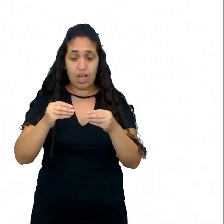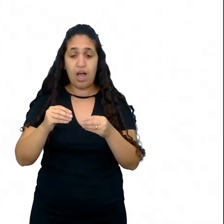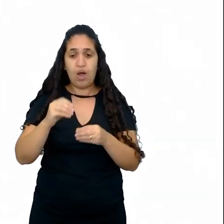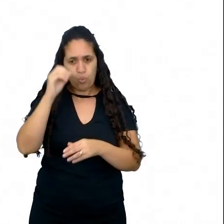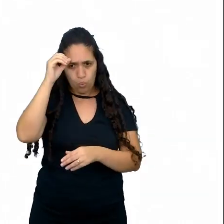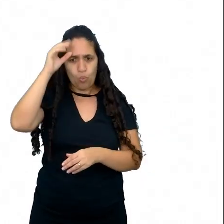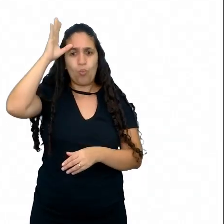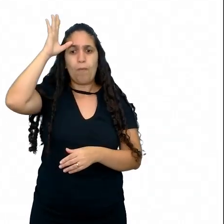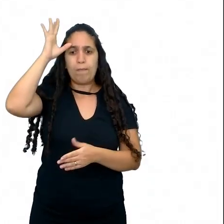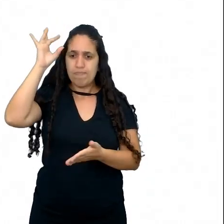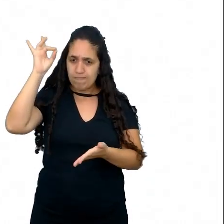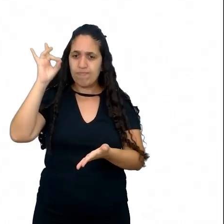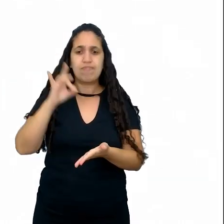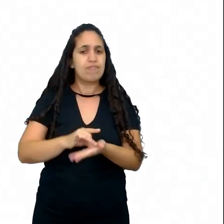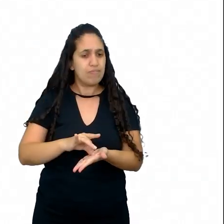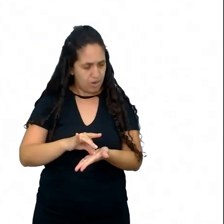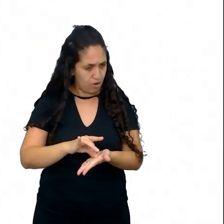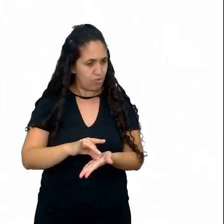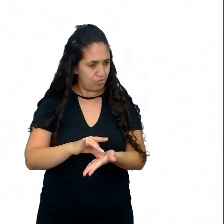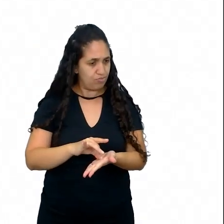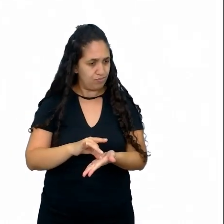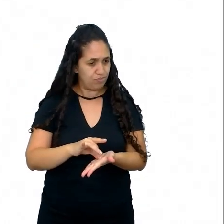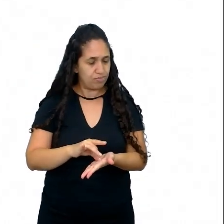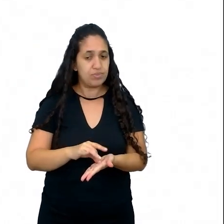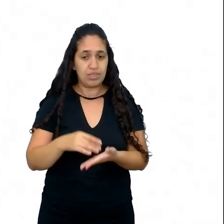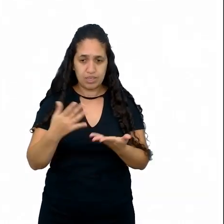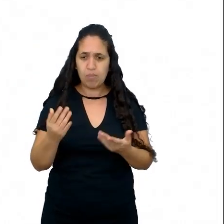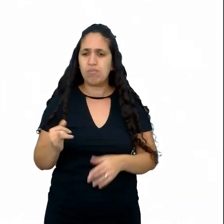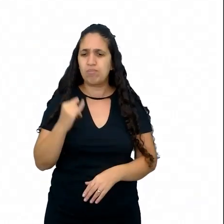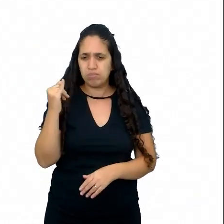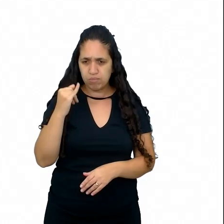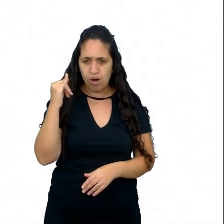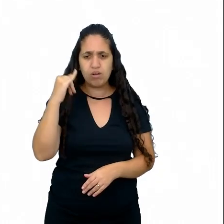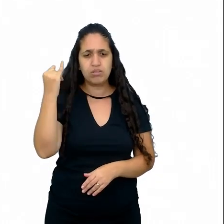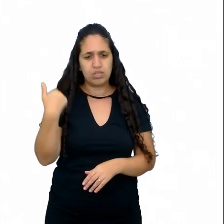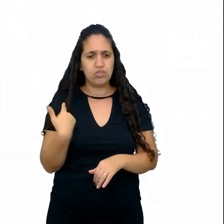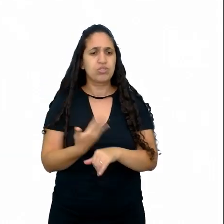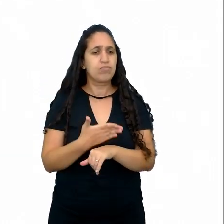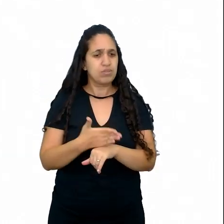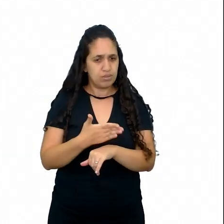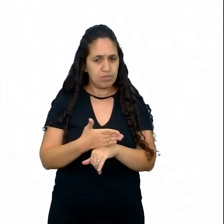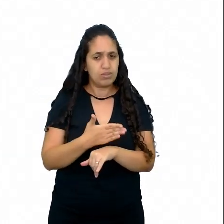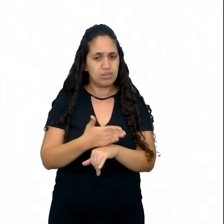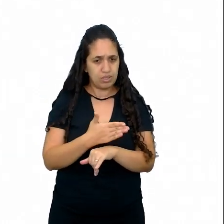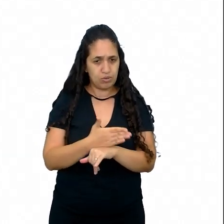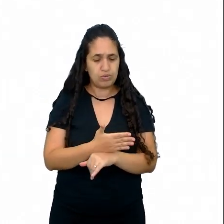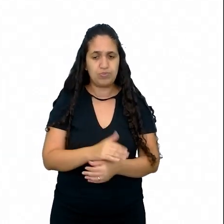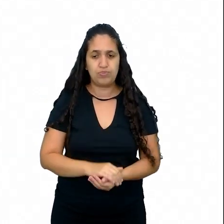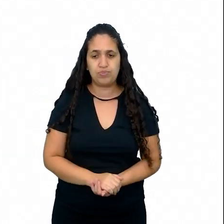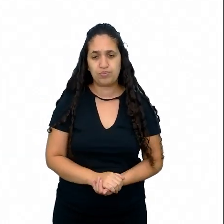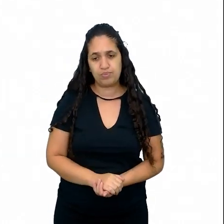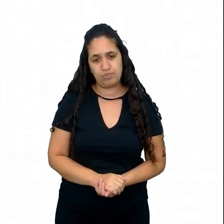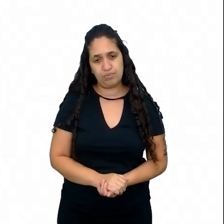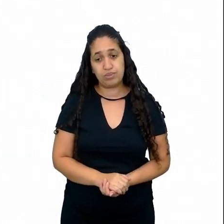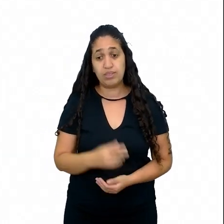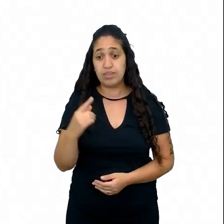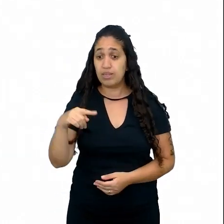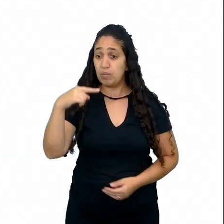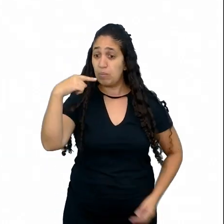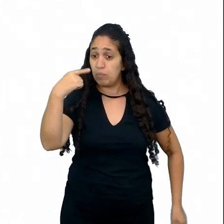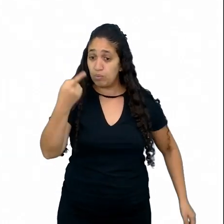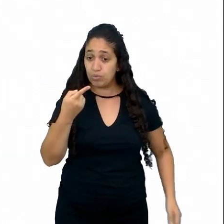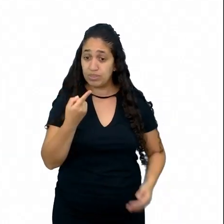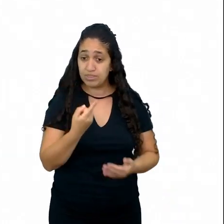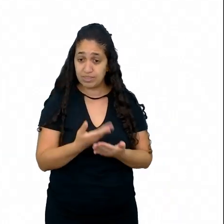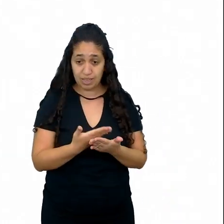real, dar veracidade nesse conteúdo. Então, é importante a nossa participação. Bom, e depois da aula,